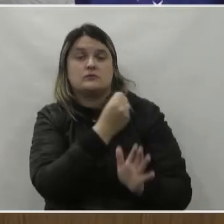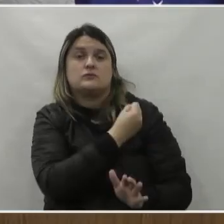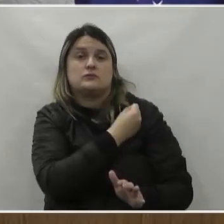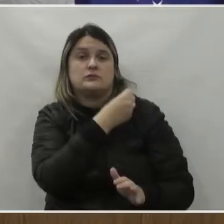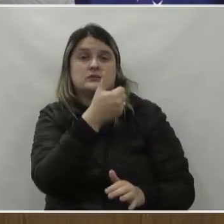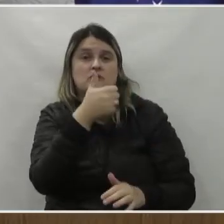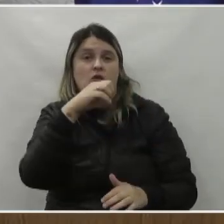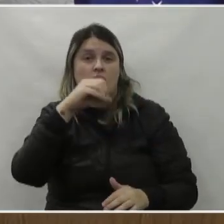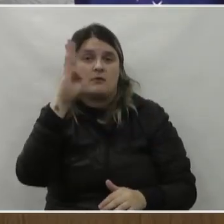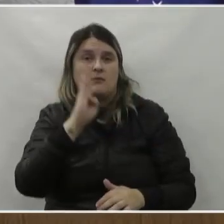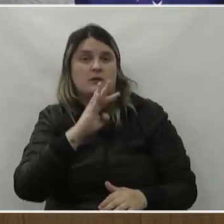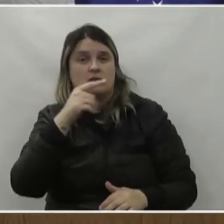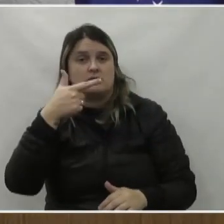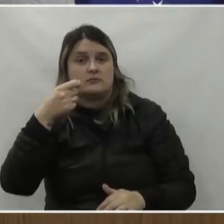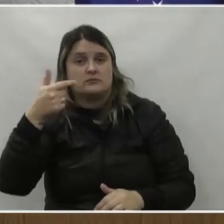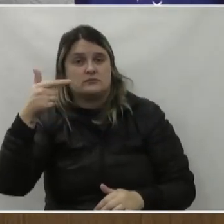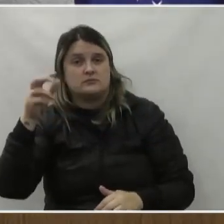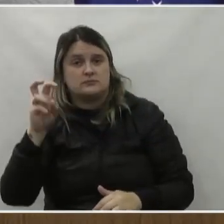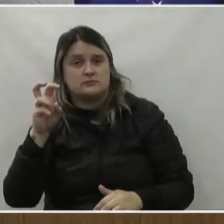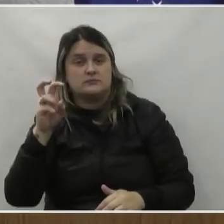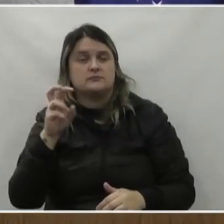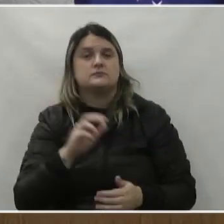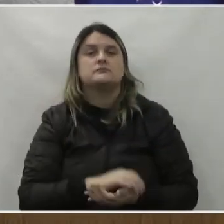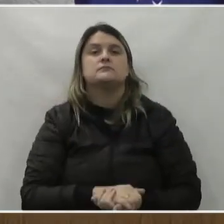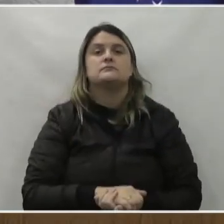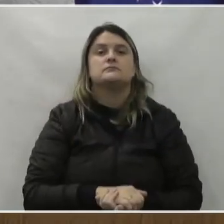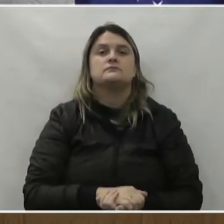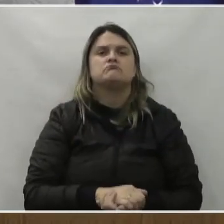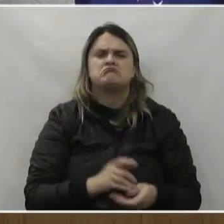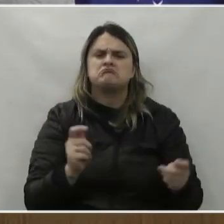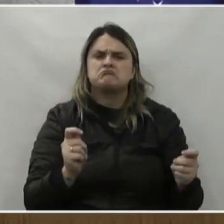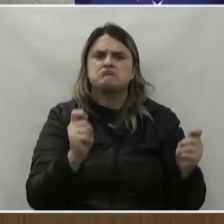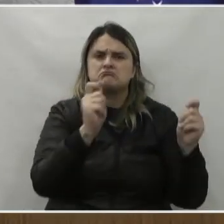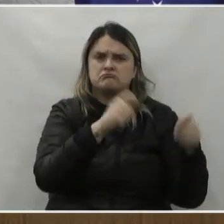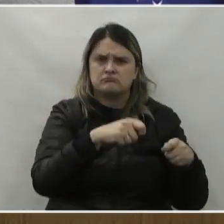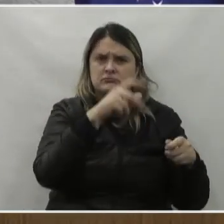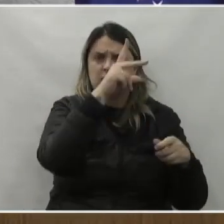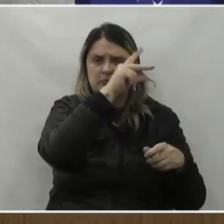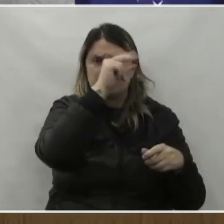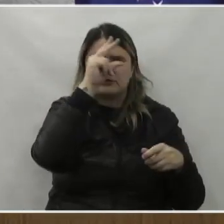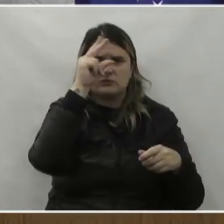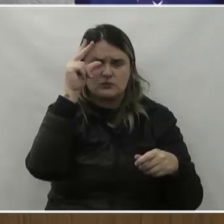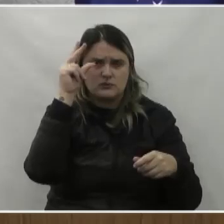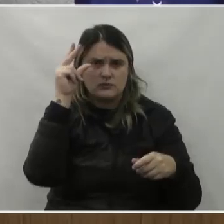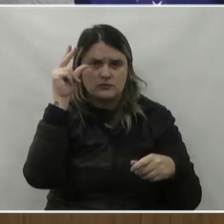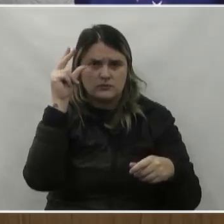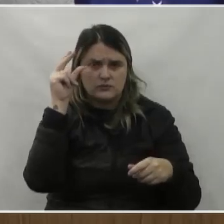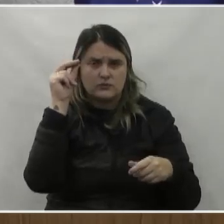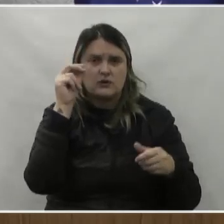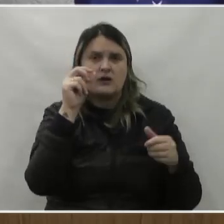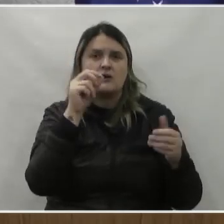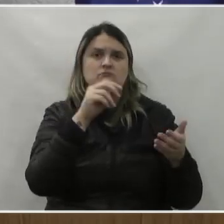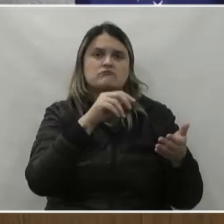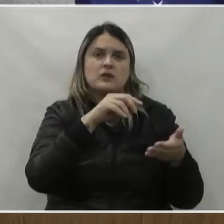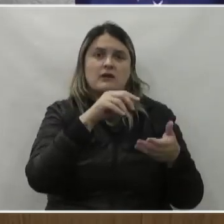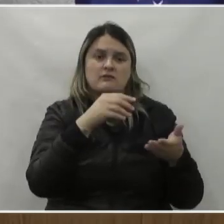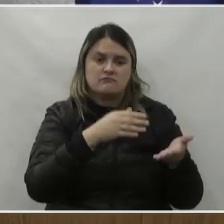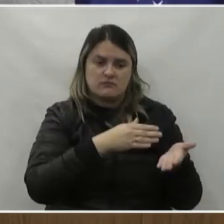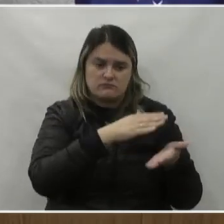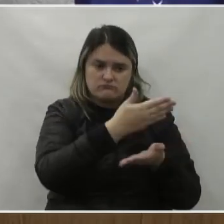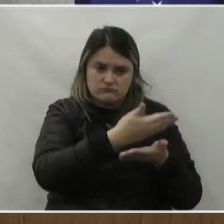número 19/2025. Autoriza o Poder Executivo Municipal a emitir a ordem de